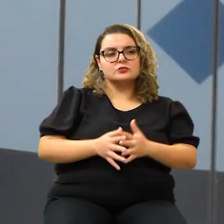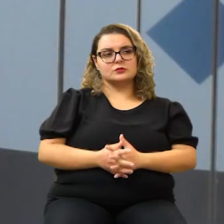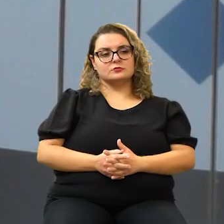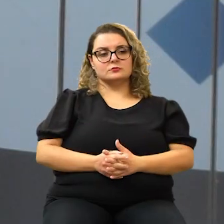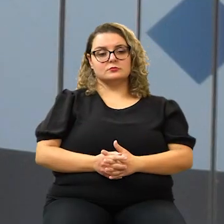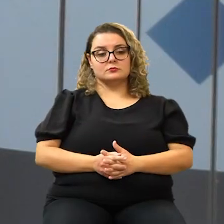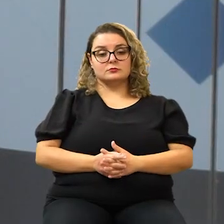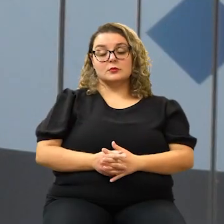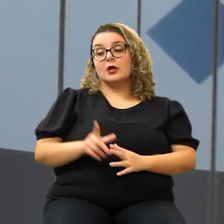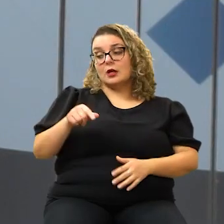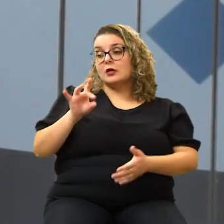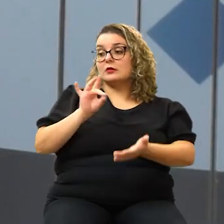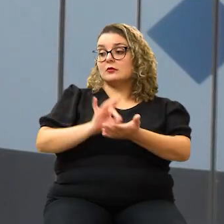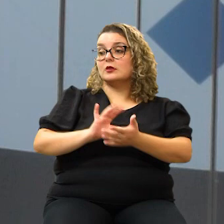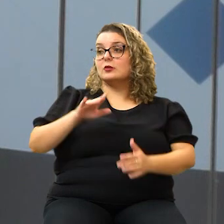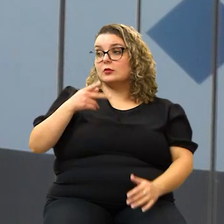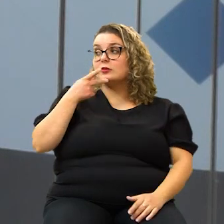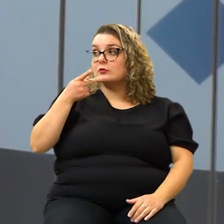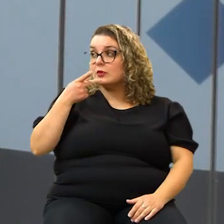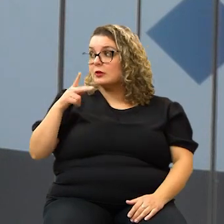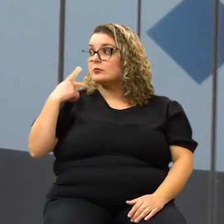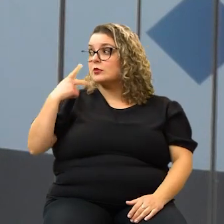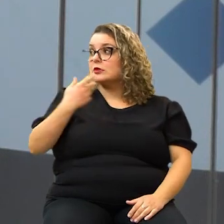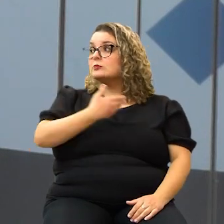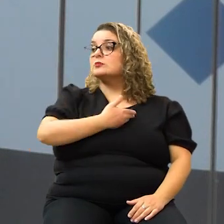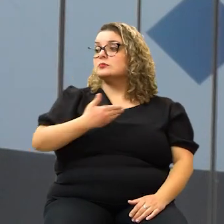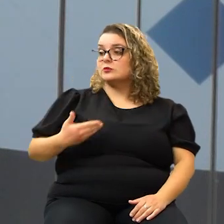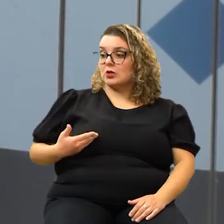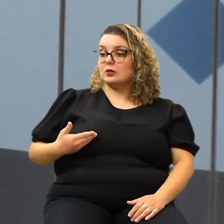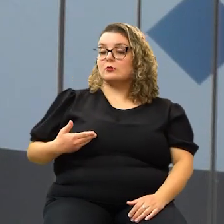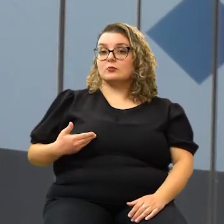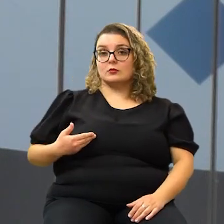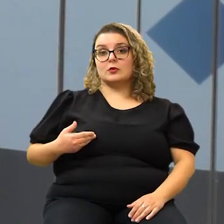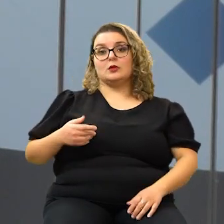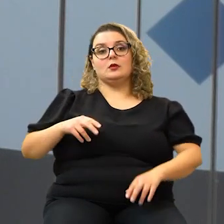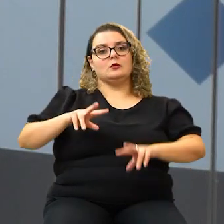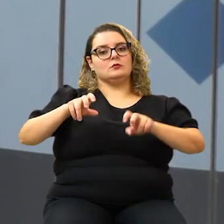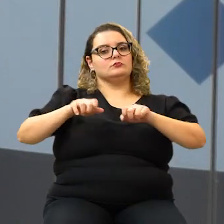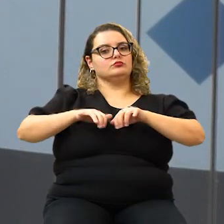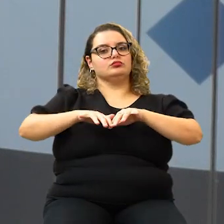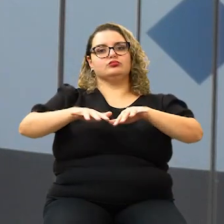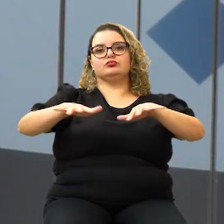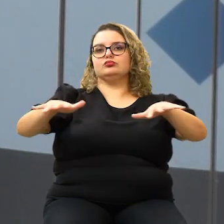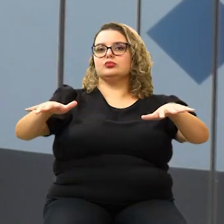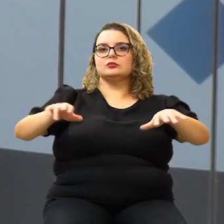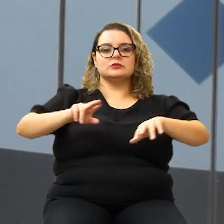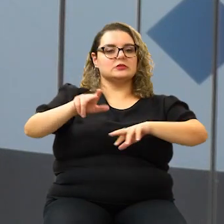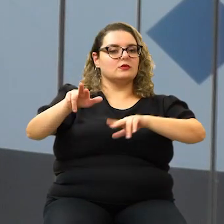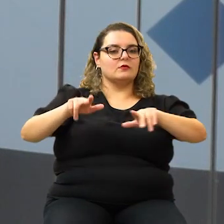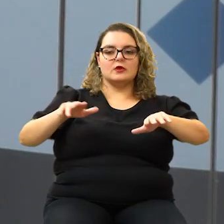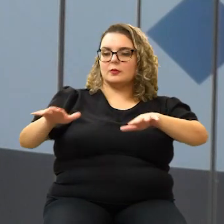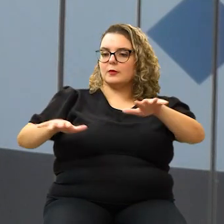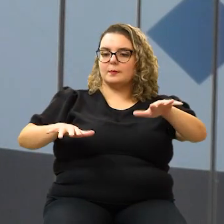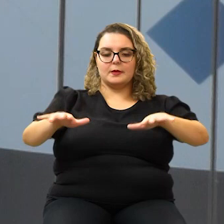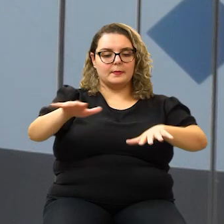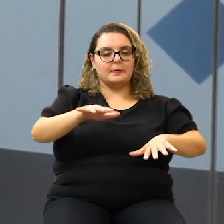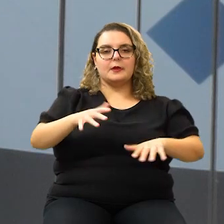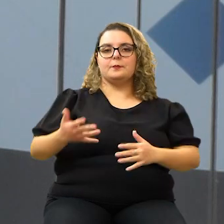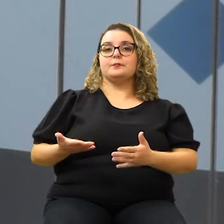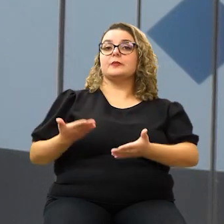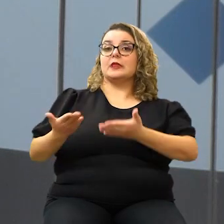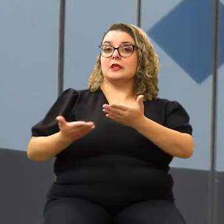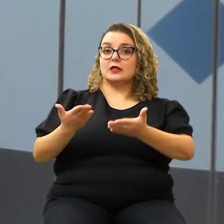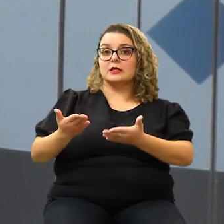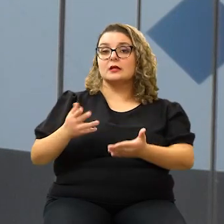Na verdade, quando a gente fala em políticas públicas, é um assunto muito amplo, né? São diversas as áreas da onde a gente tem que tratar das